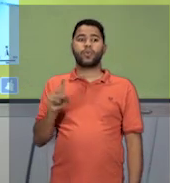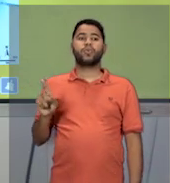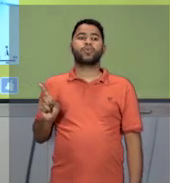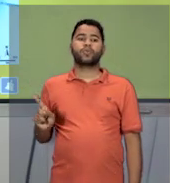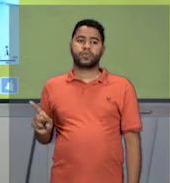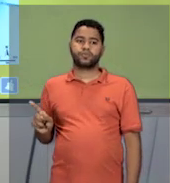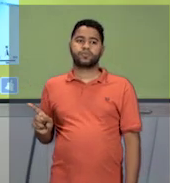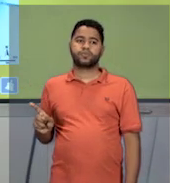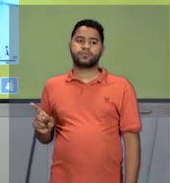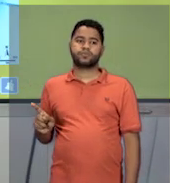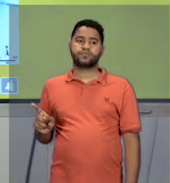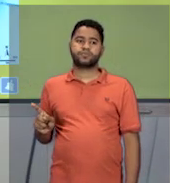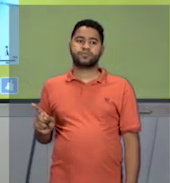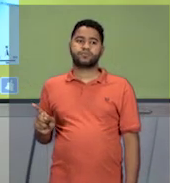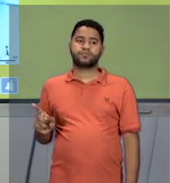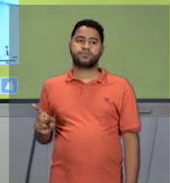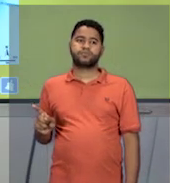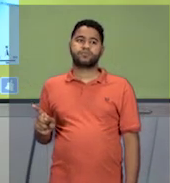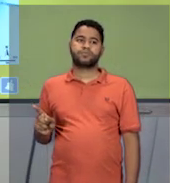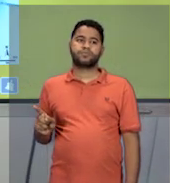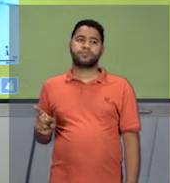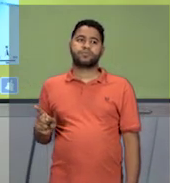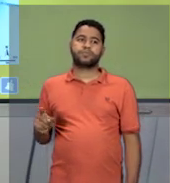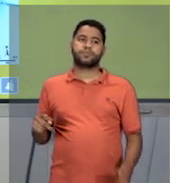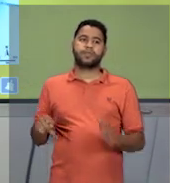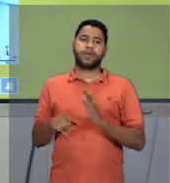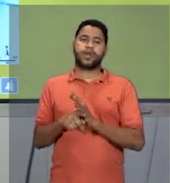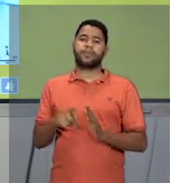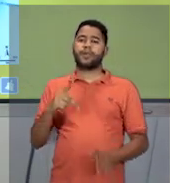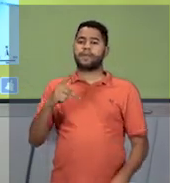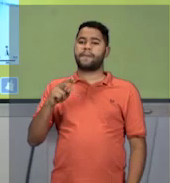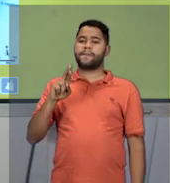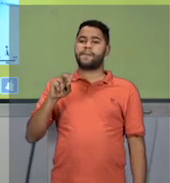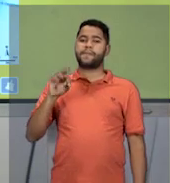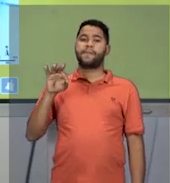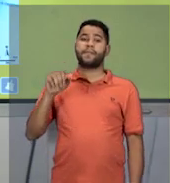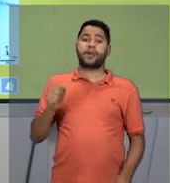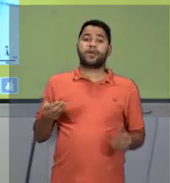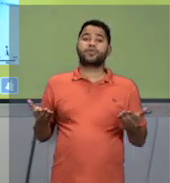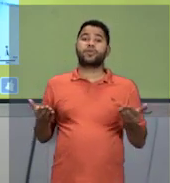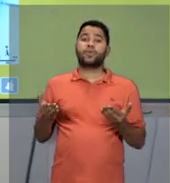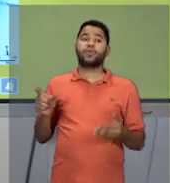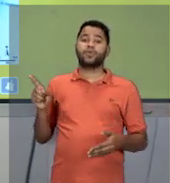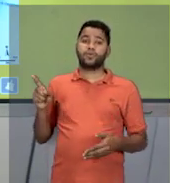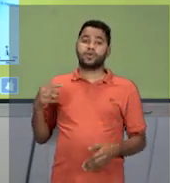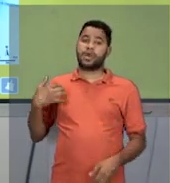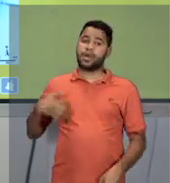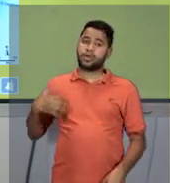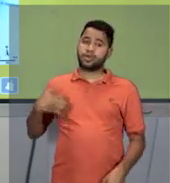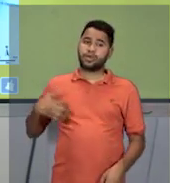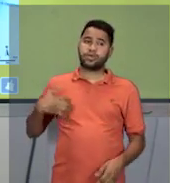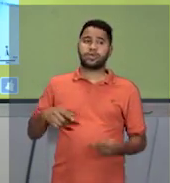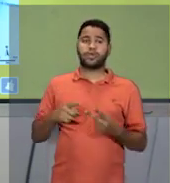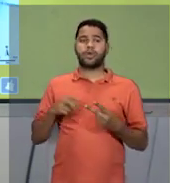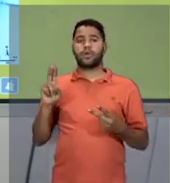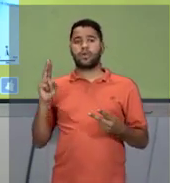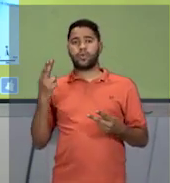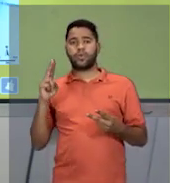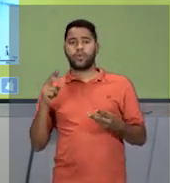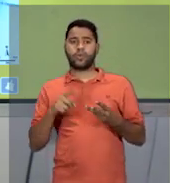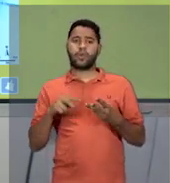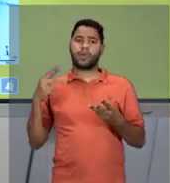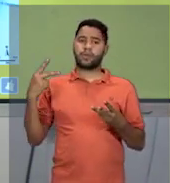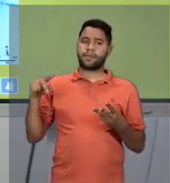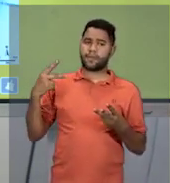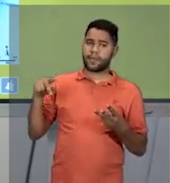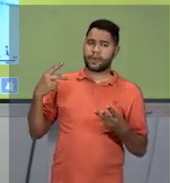vice-reino, o vice-reino do Prata, que é onde fica hoje a Argentina, Uruguai,